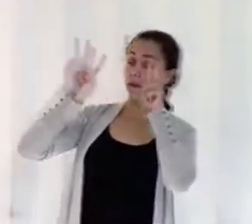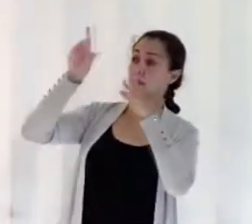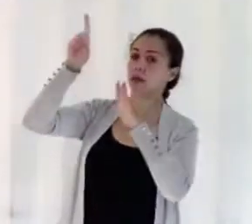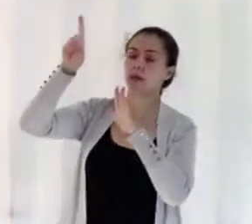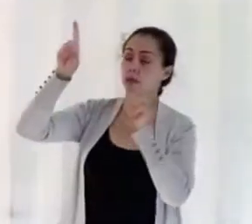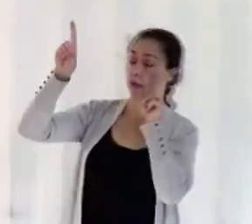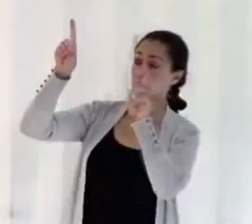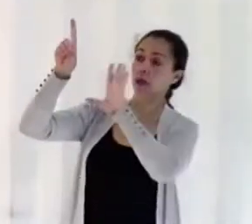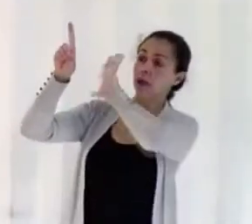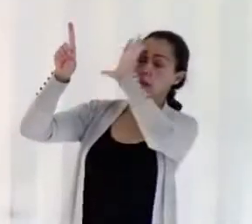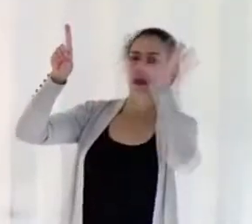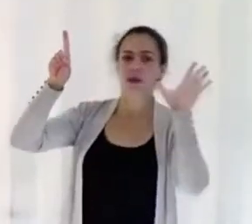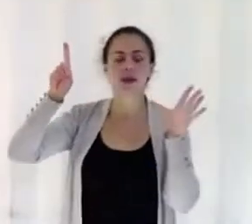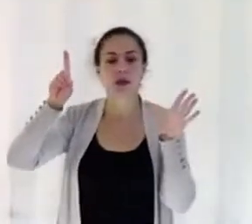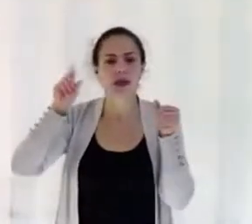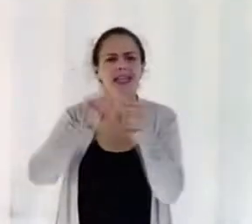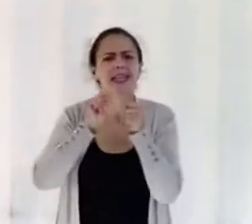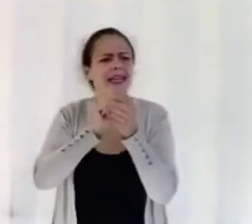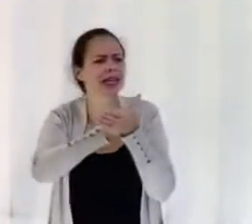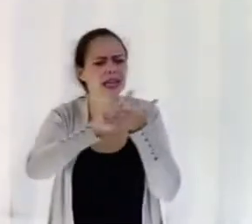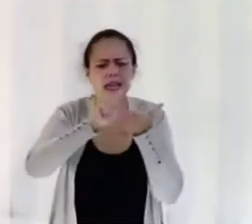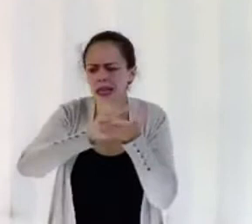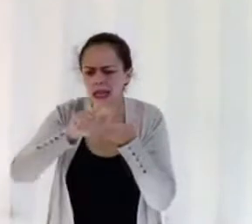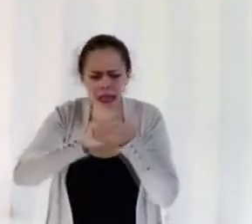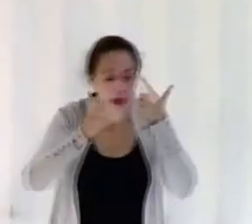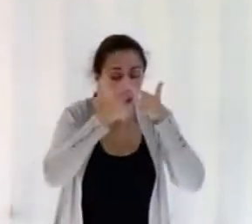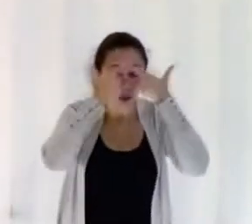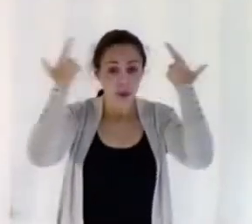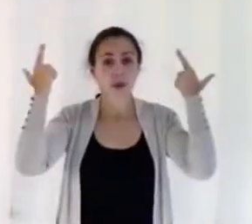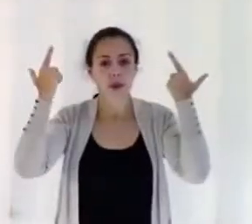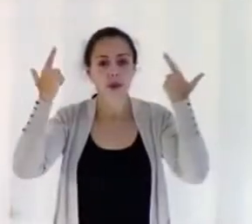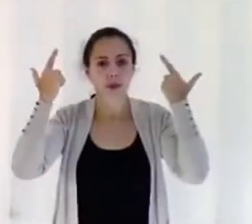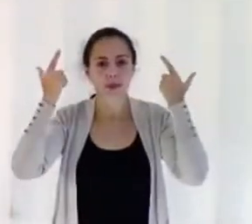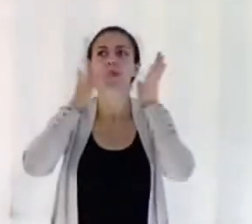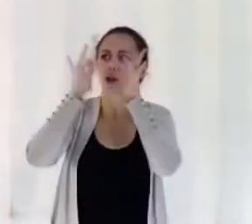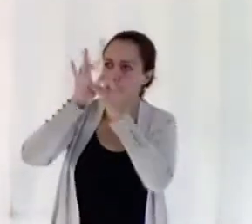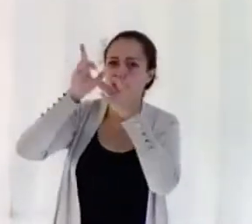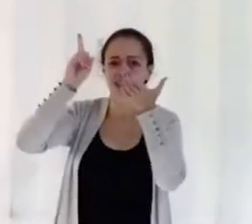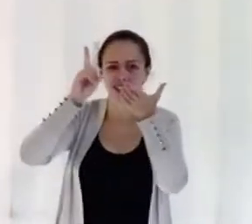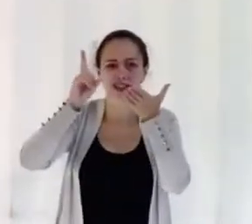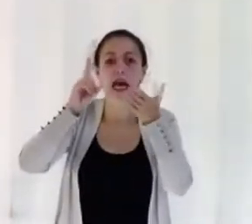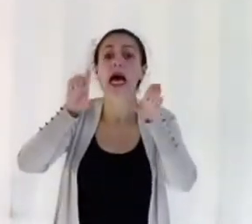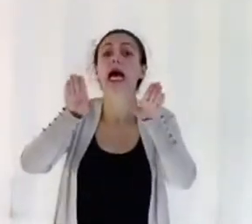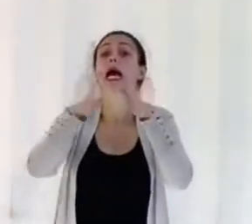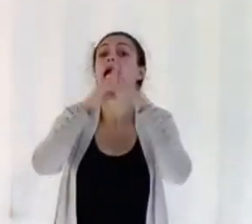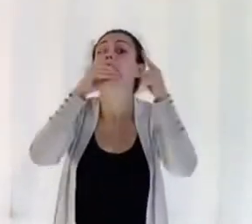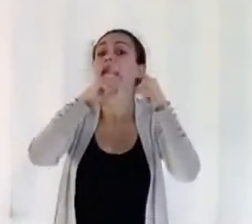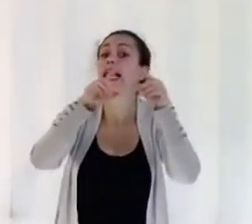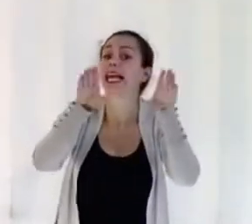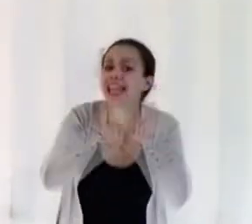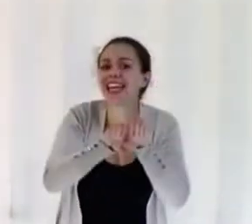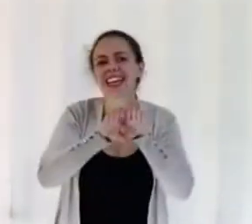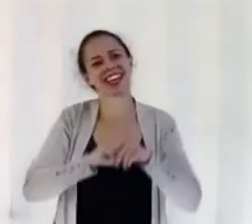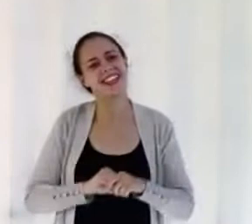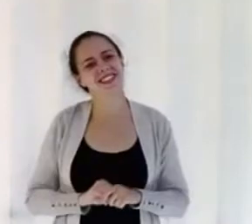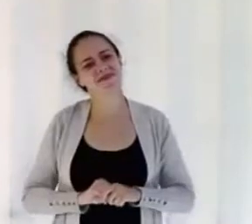E a igreja tem um papel importante nesse processo. A igreja precisa ajudar esses. E